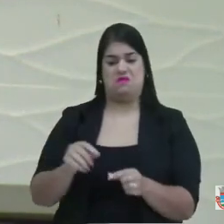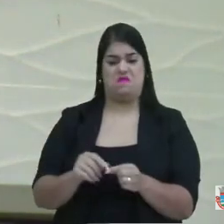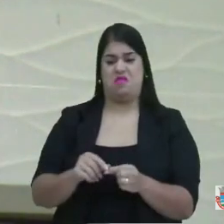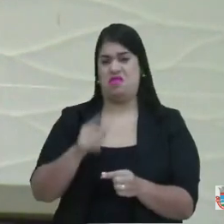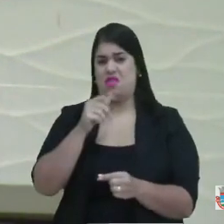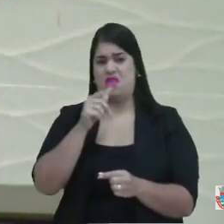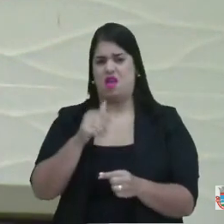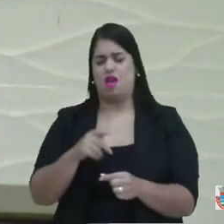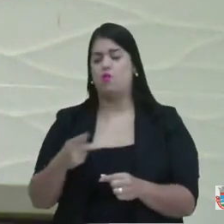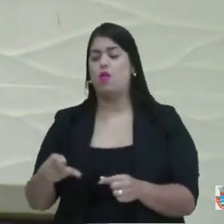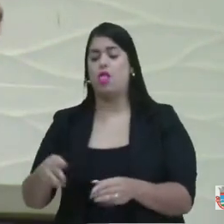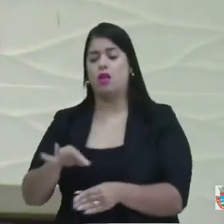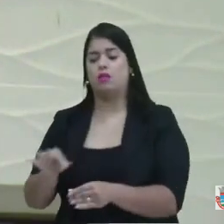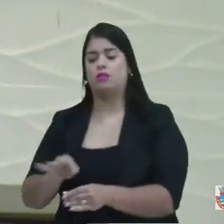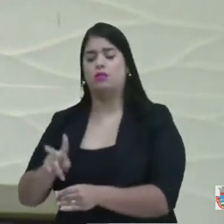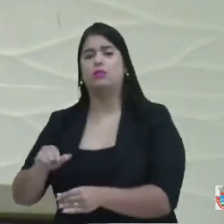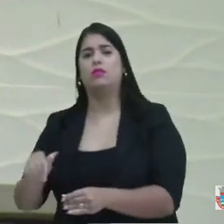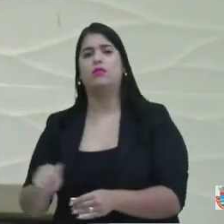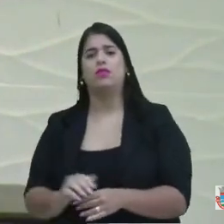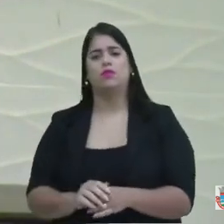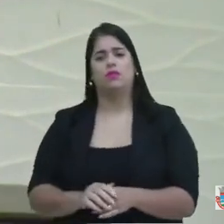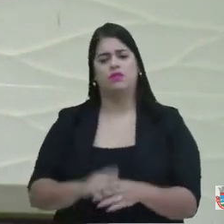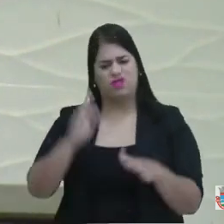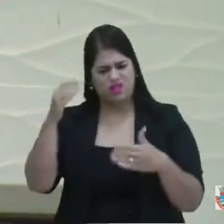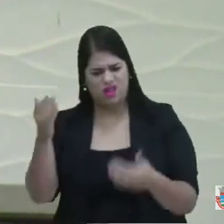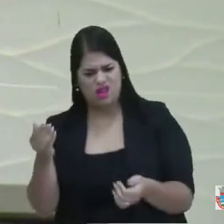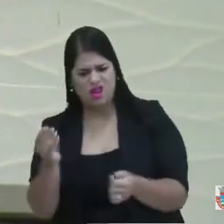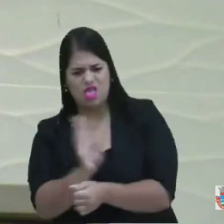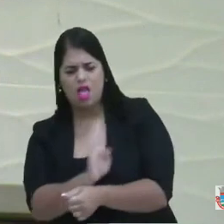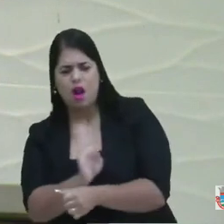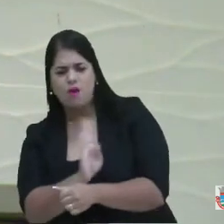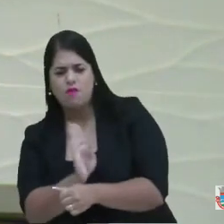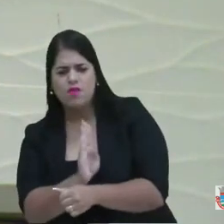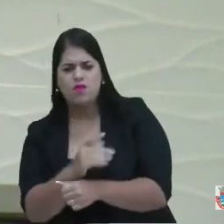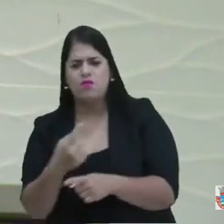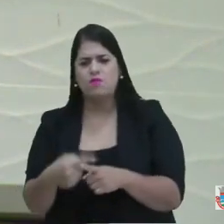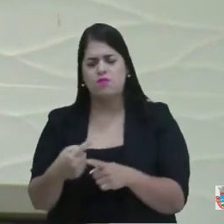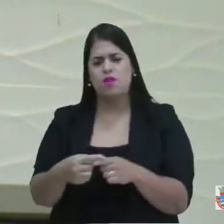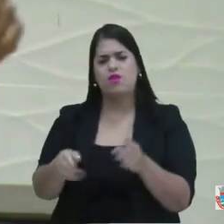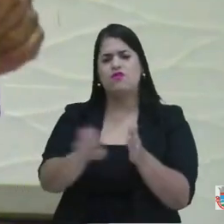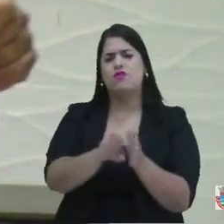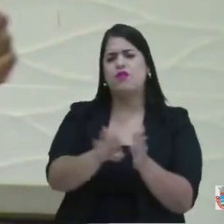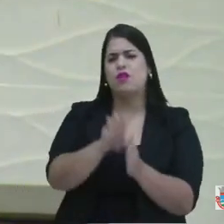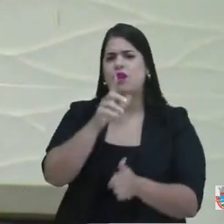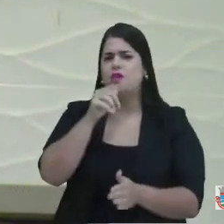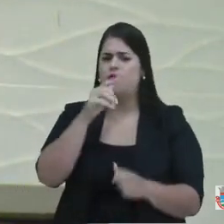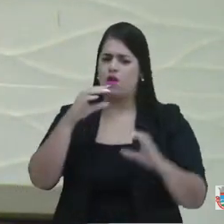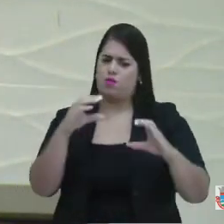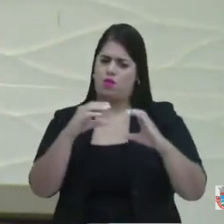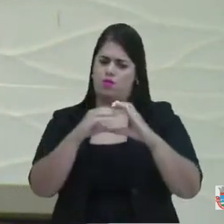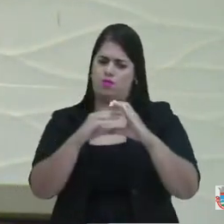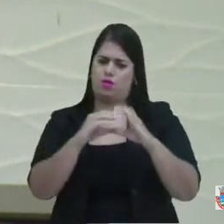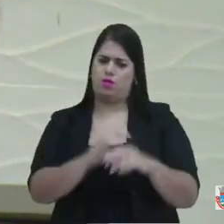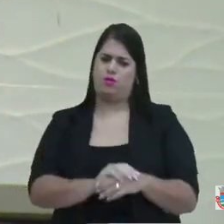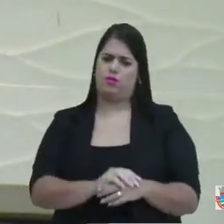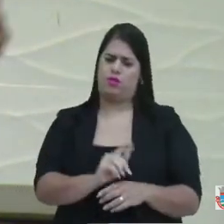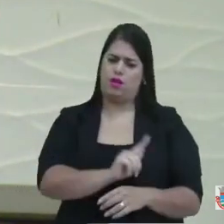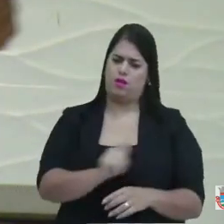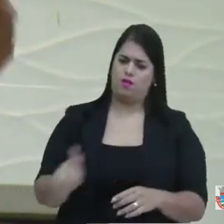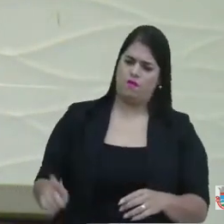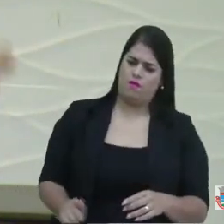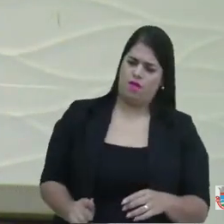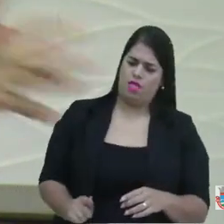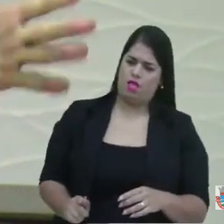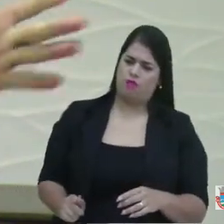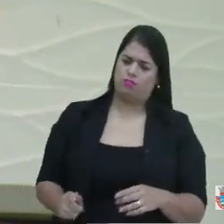é que a Vossa Excelência vai lá gravar um vídeo, porque a Compesa do Estado está chegando água Raquel é a governadora, apoio